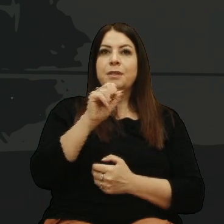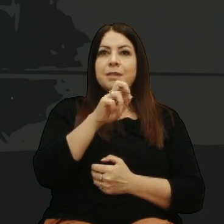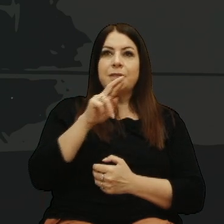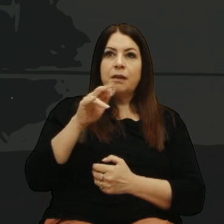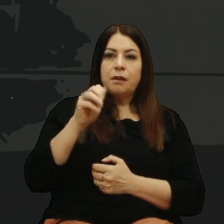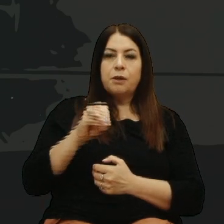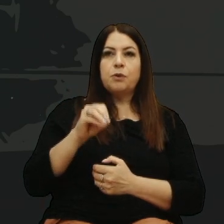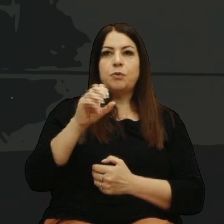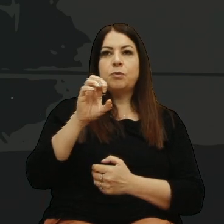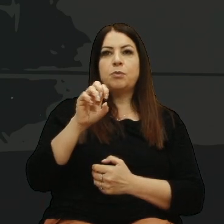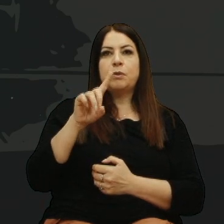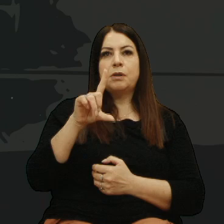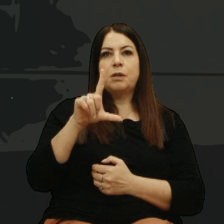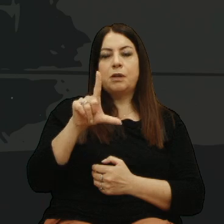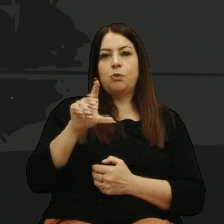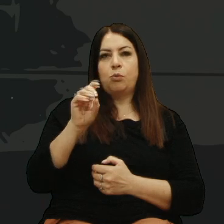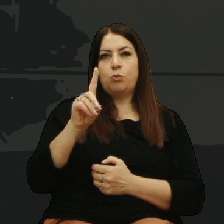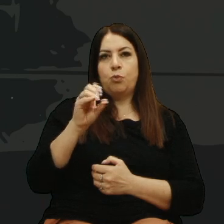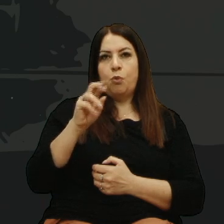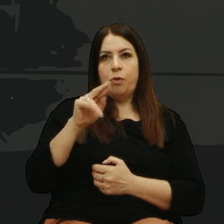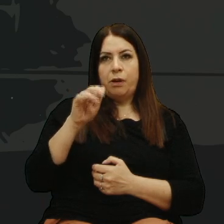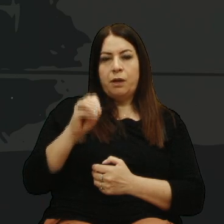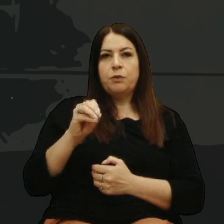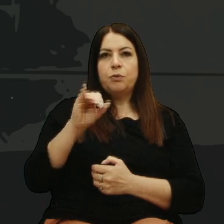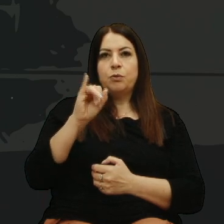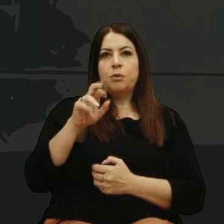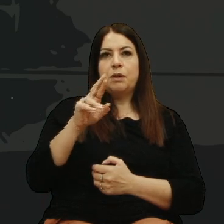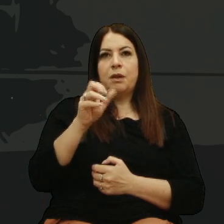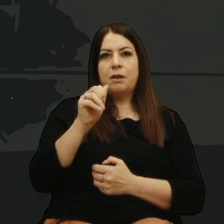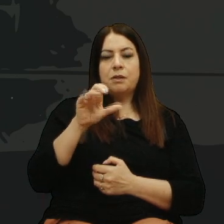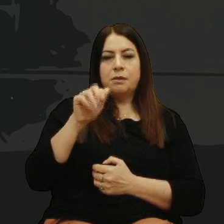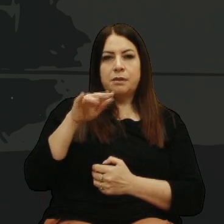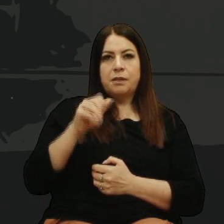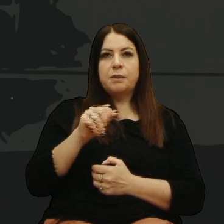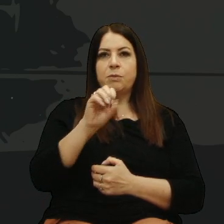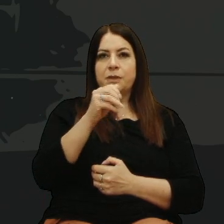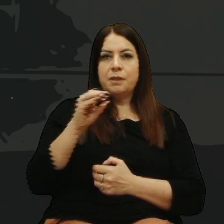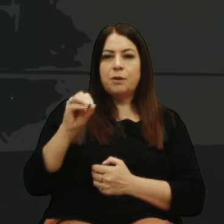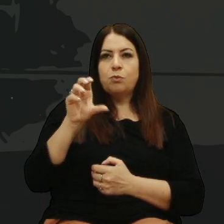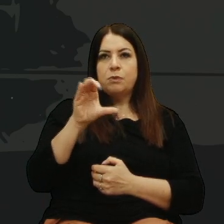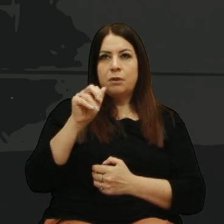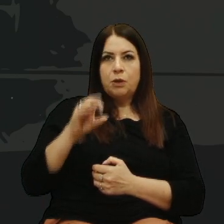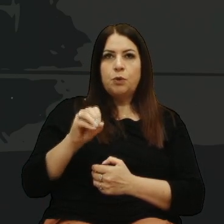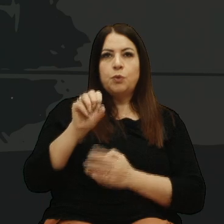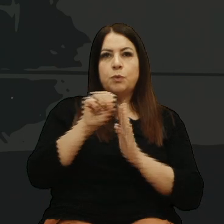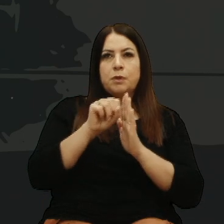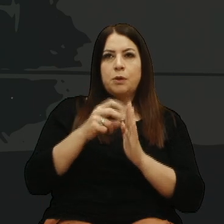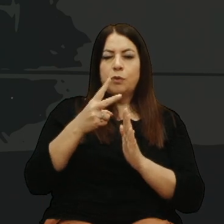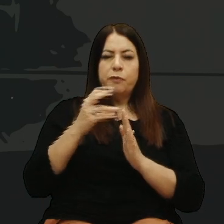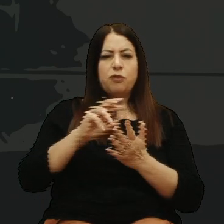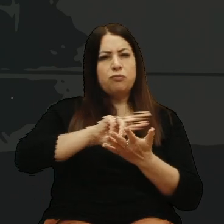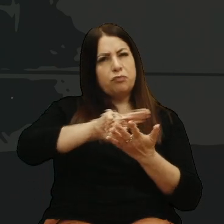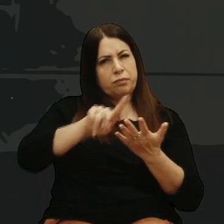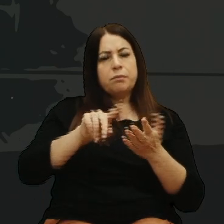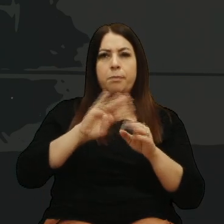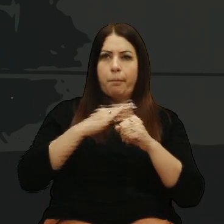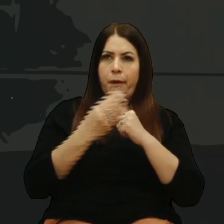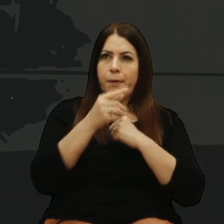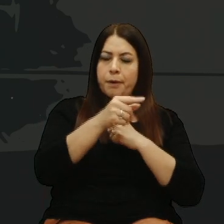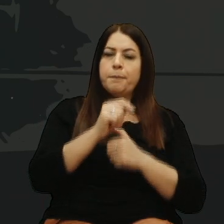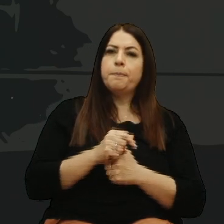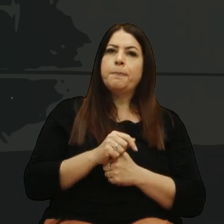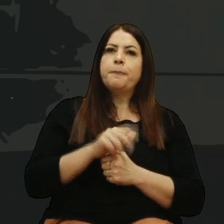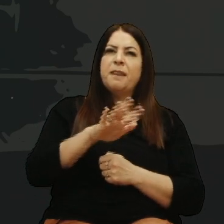Jardim Eldorado, Iracema, Jardim Filomena, Serraria, São Ciro, Século XX, e mais